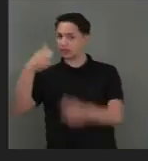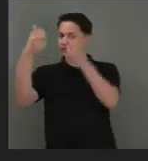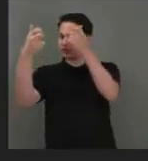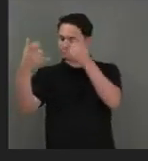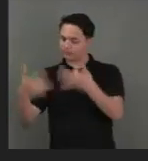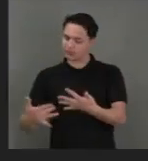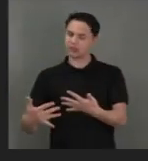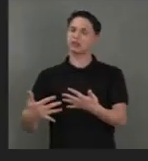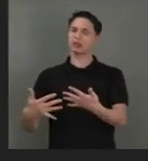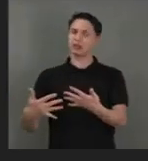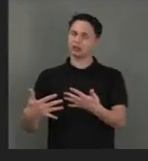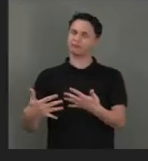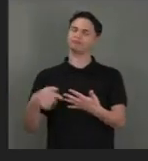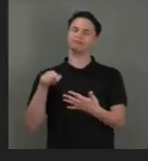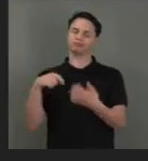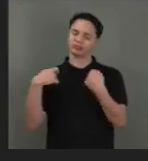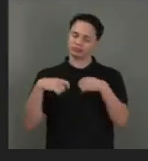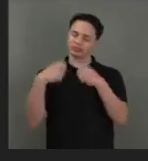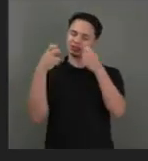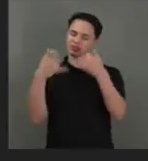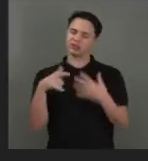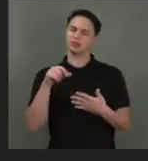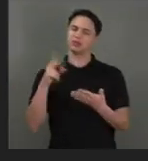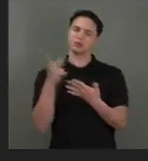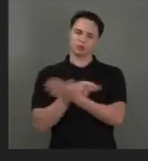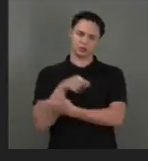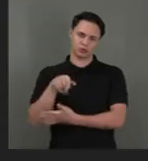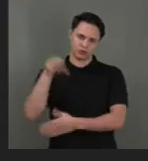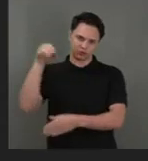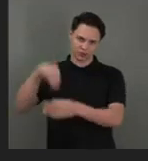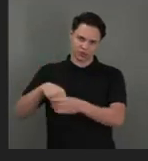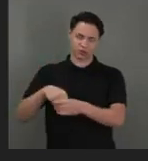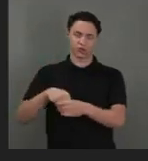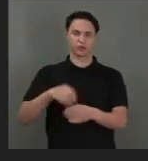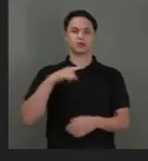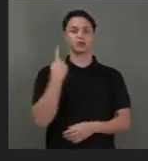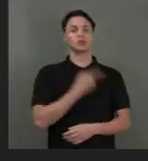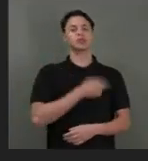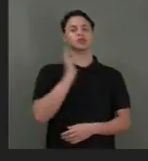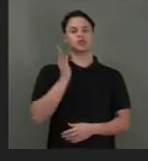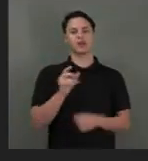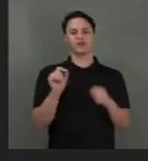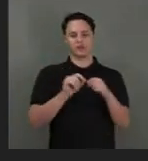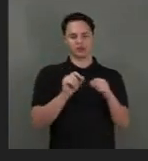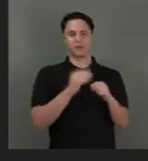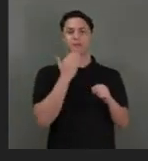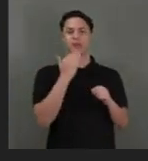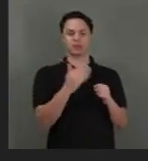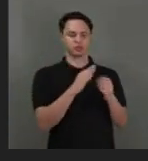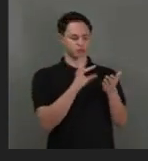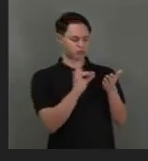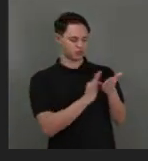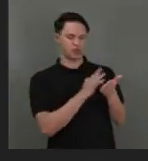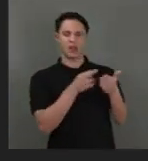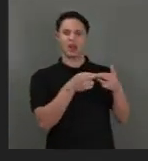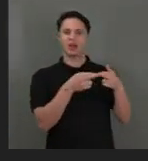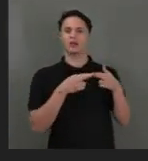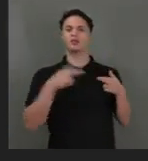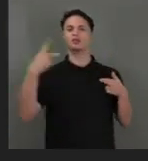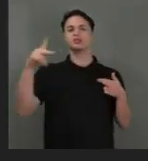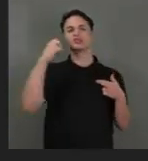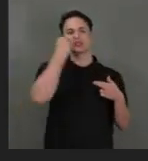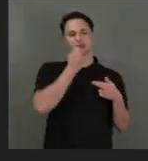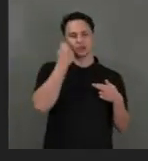ministro Flávio Dino. Nós, inclusive, já assinamos o requerimento do senador Jorge